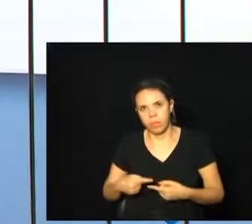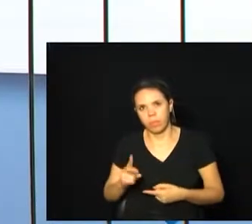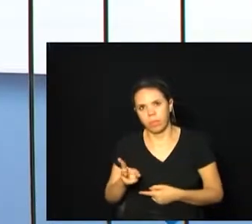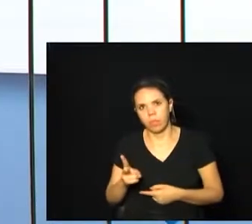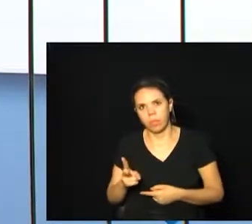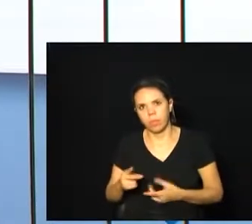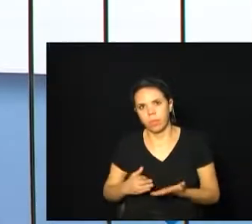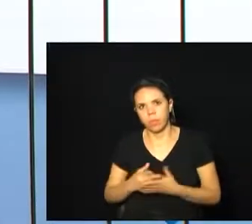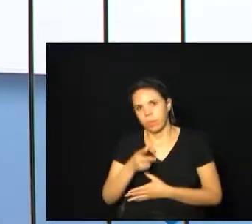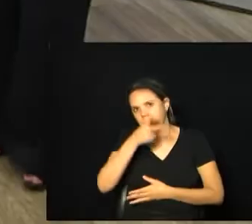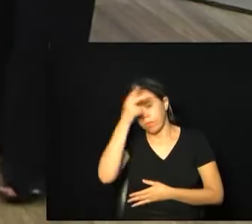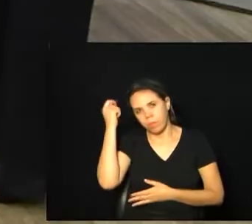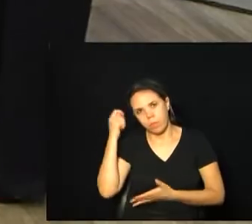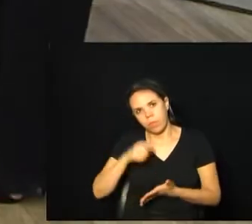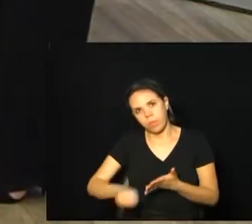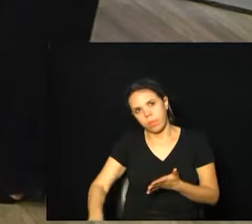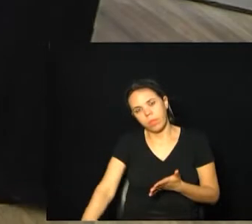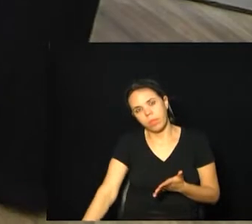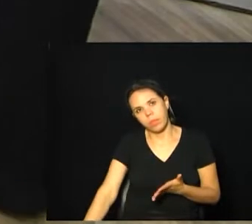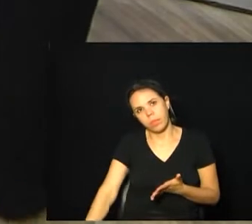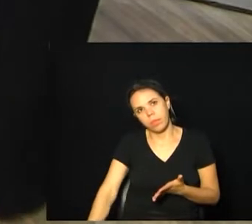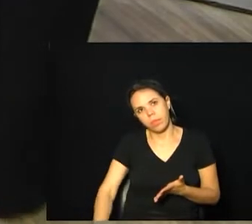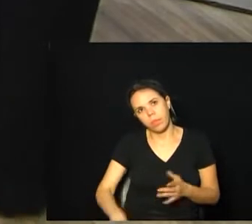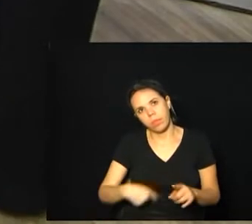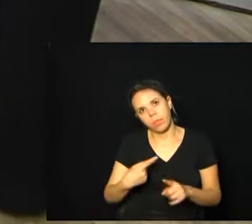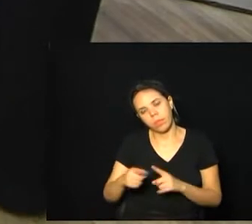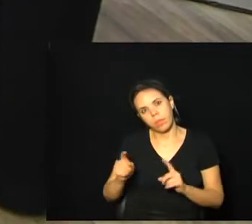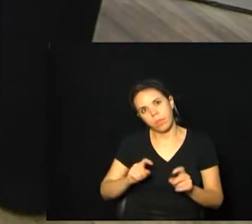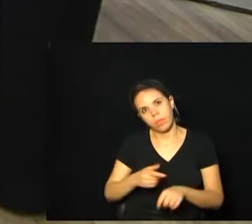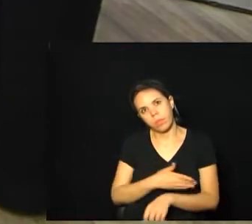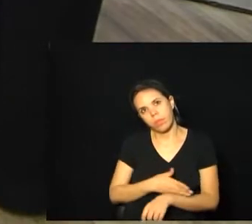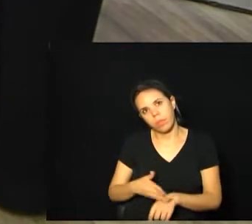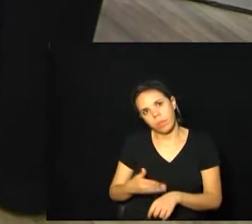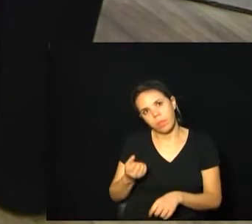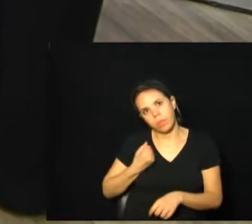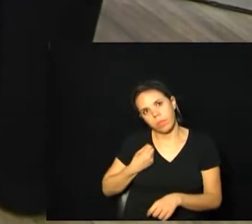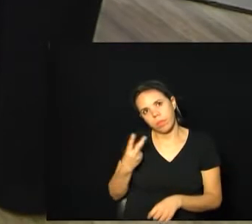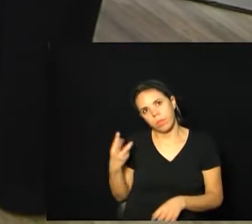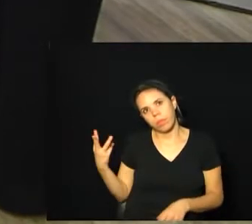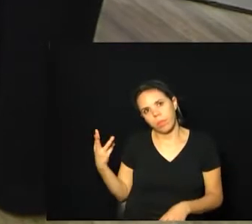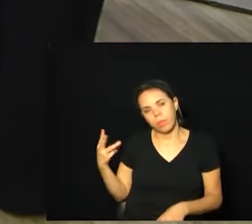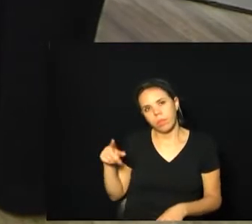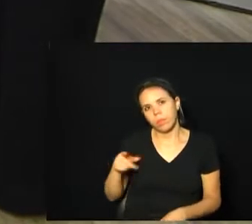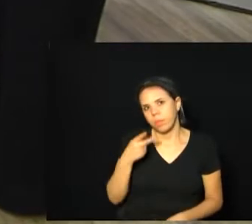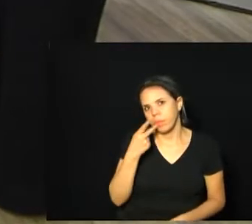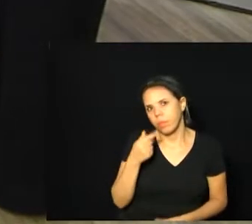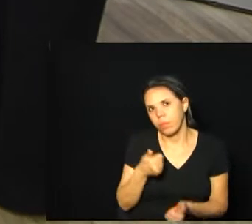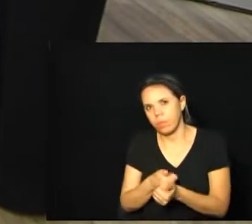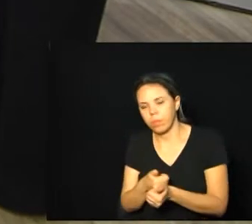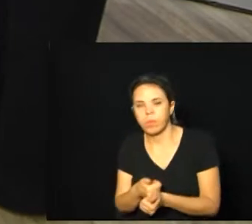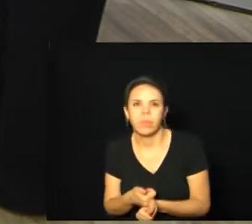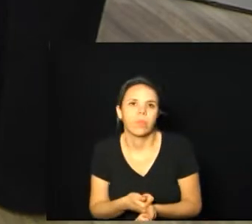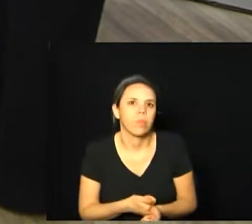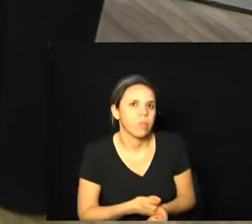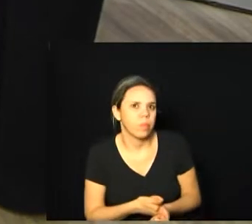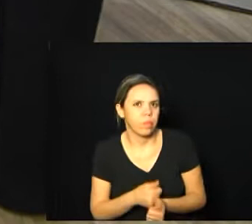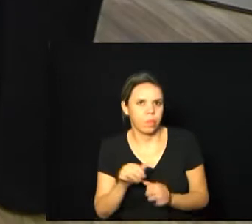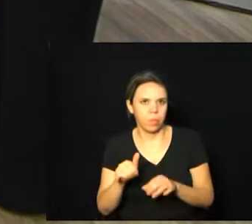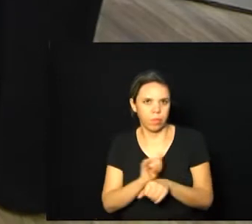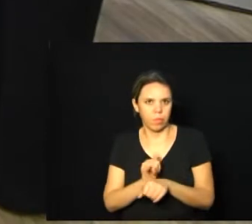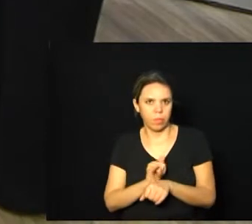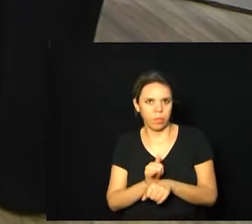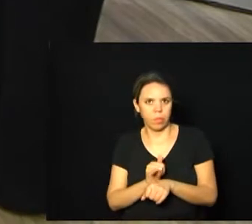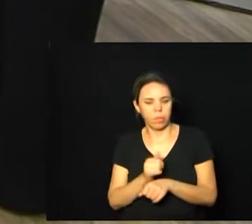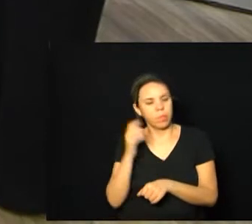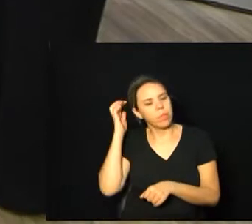para a sanção do prefeito. E, Mirna Abreu, além da reunião ordinária de número 23, que você pode acompanhar através do YouTube para